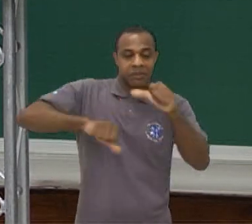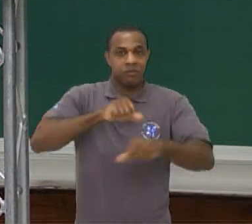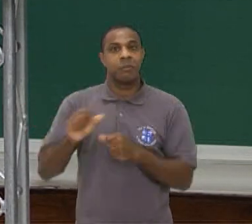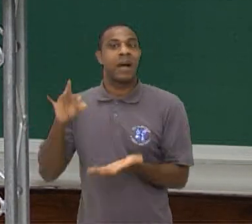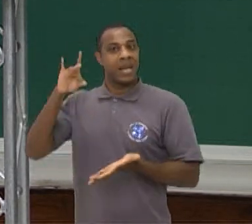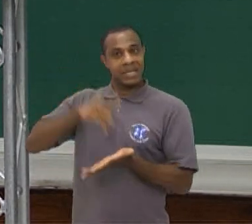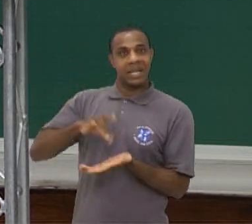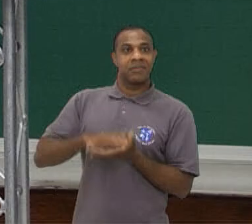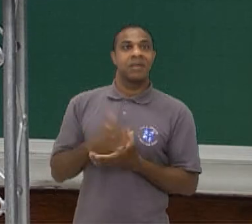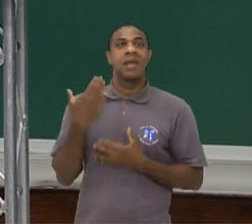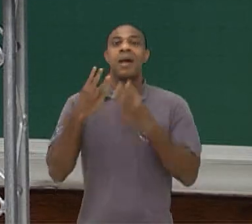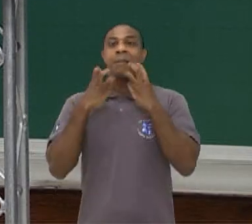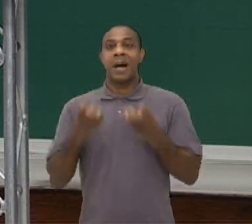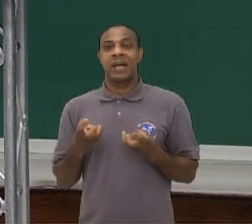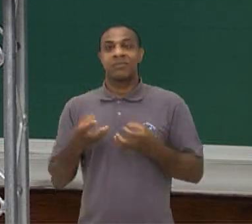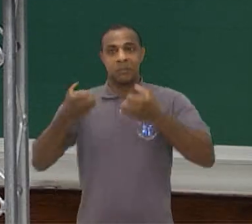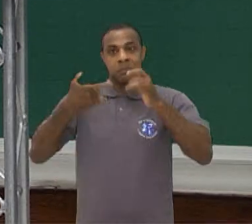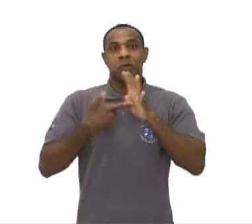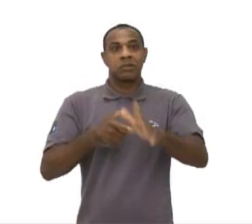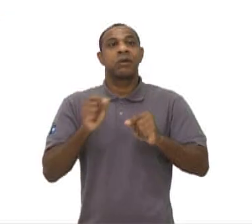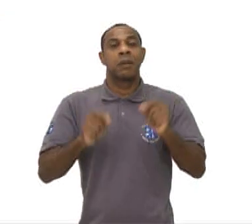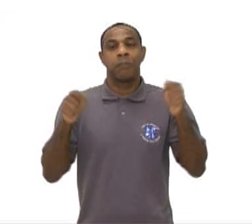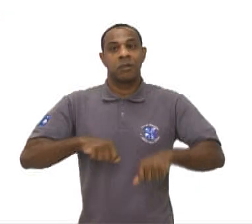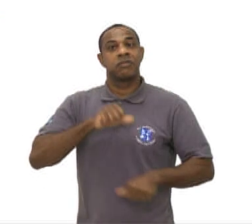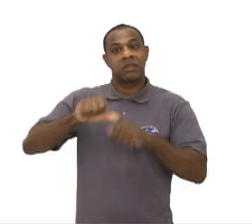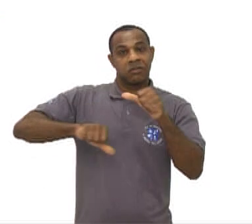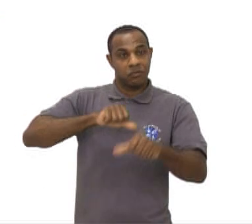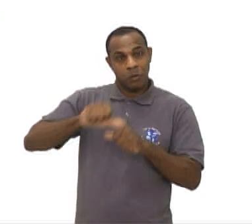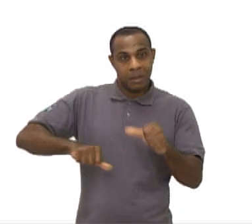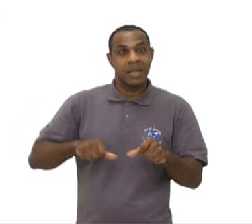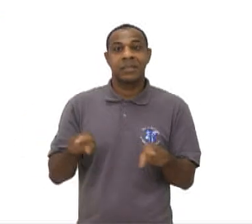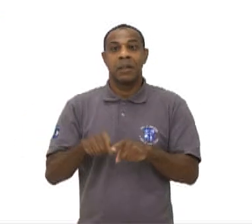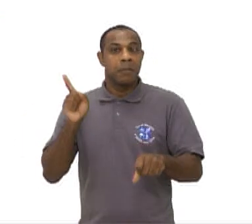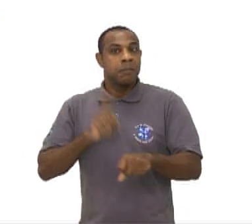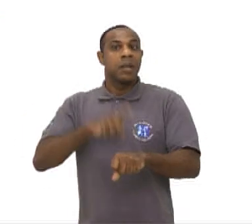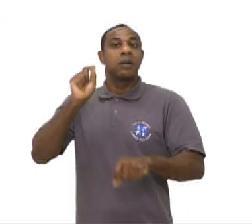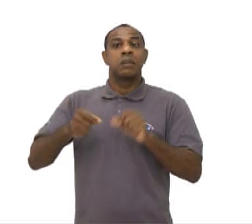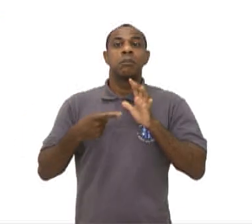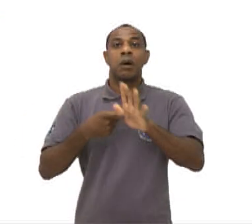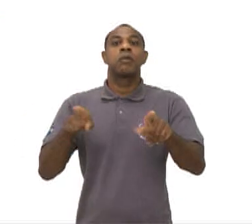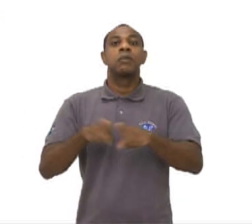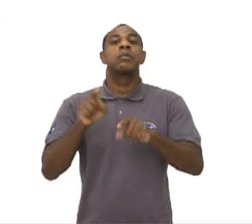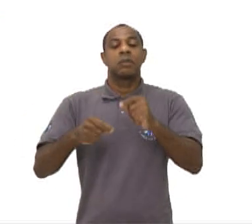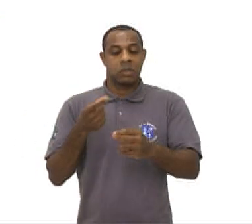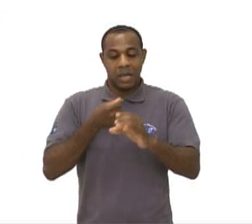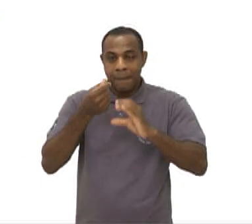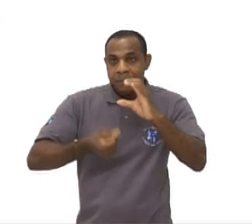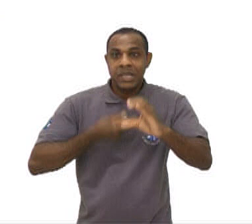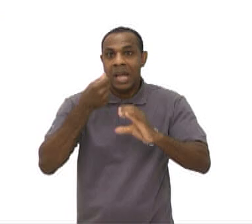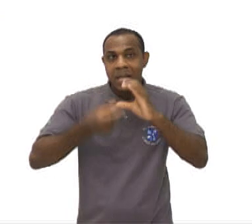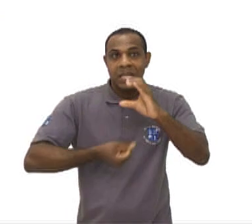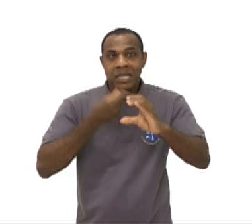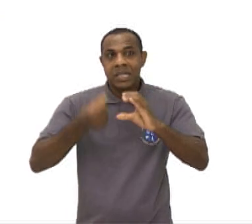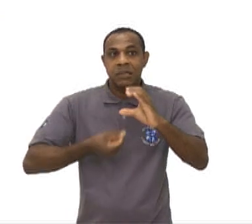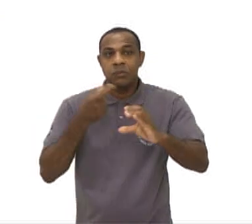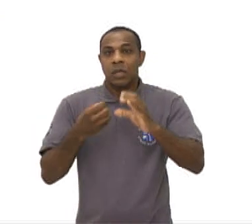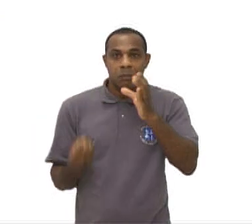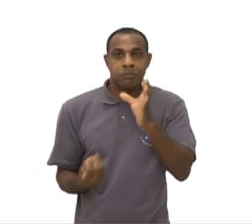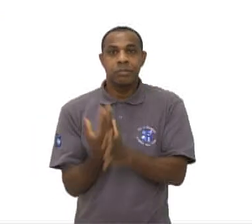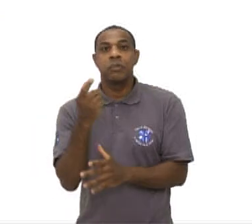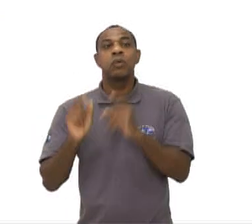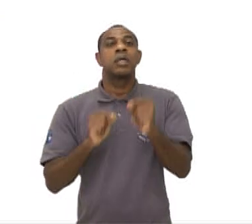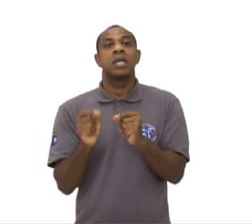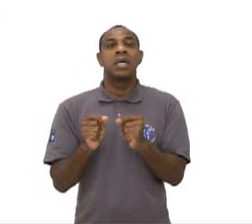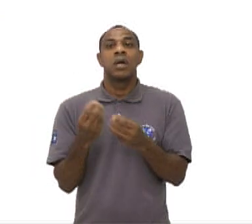Marx nos mostrou que a realidade histórica pode se transformar, ao mesmo tempo em que demonstra que o capitalismo ascendeu, ou seja, surgiu,